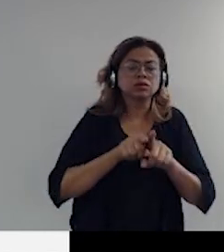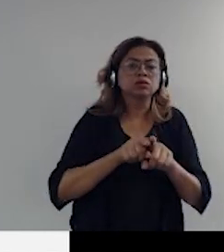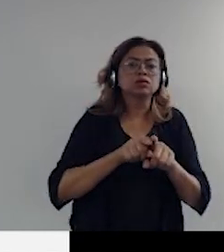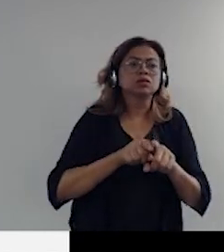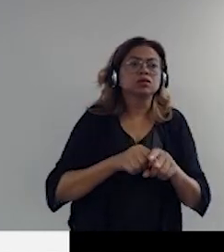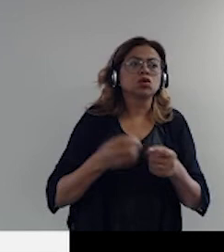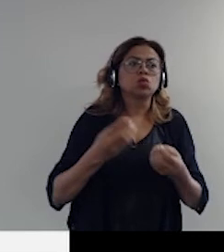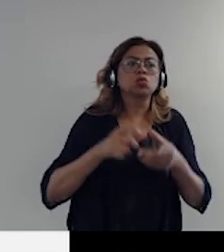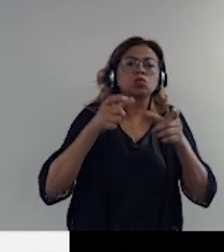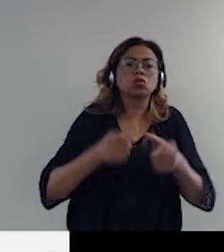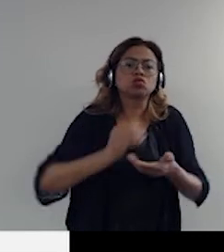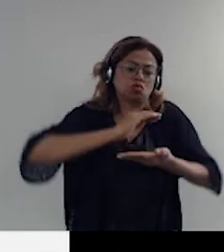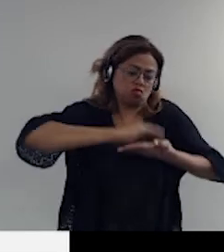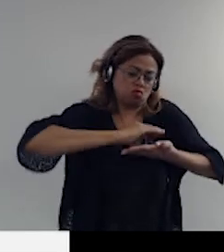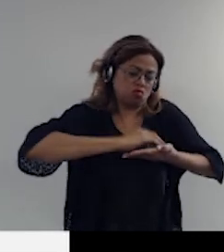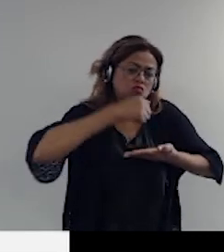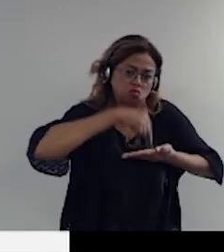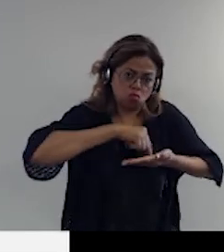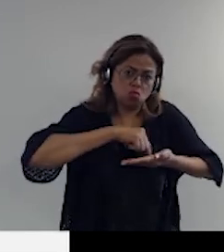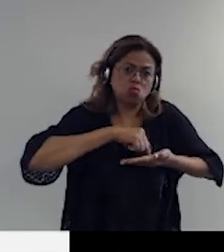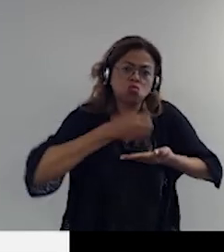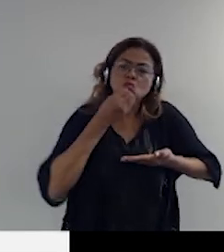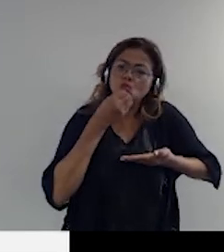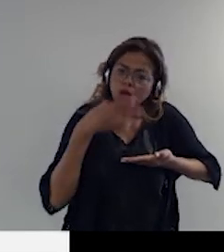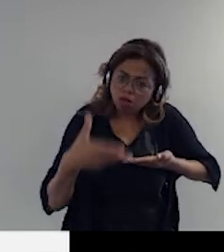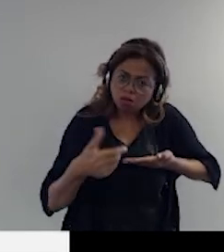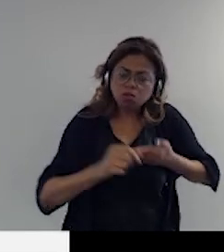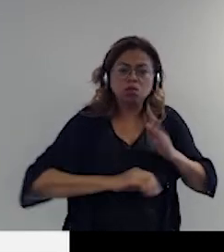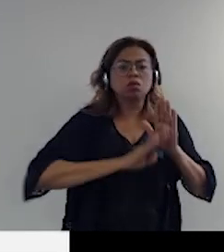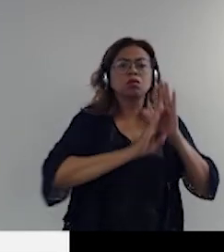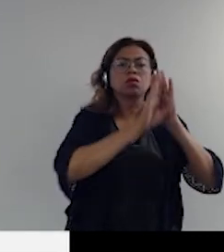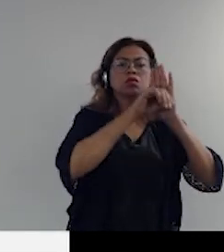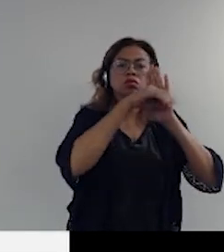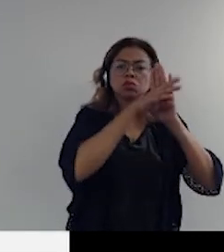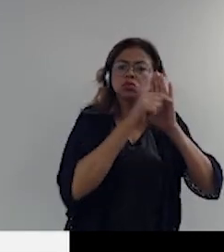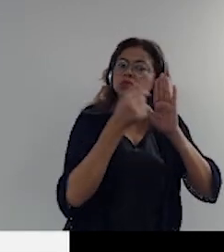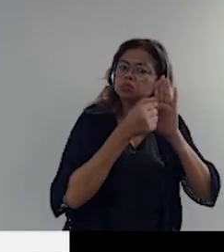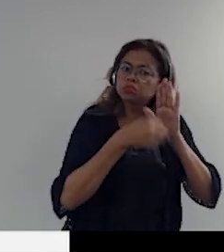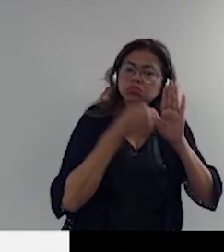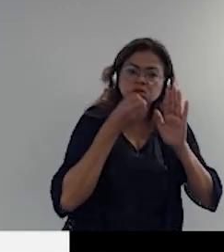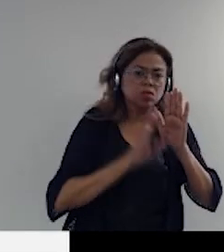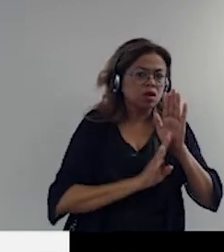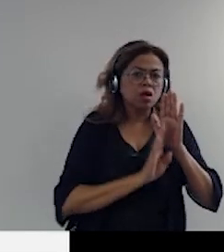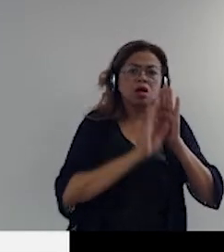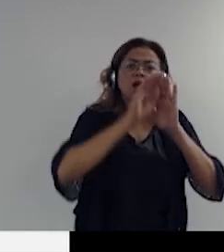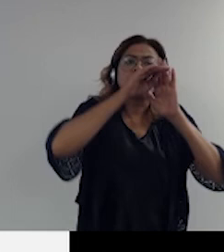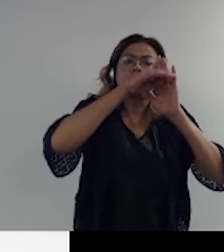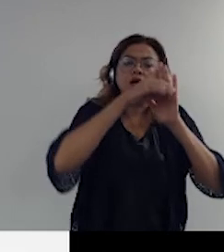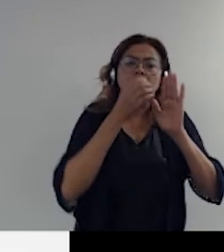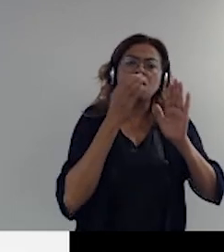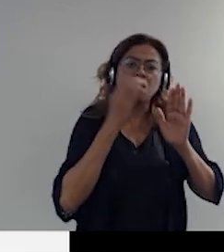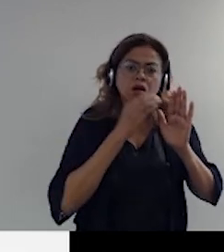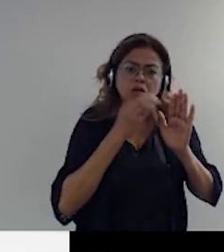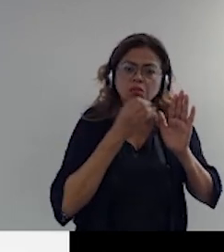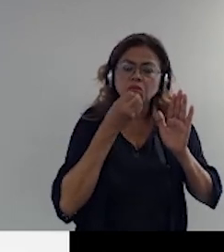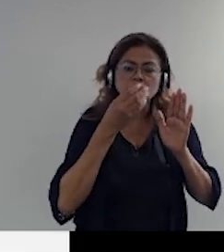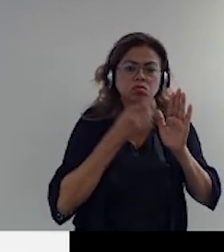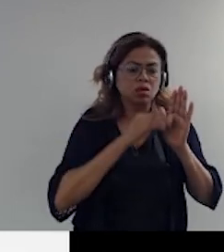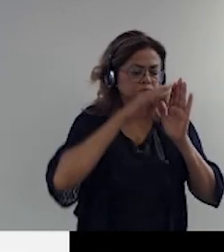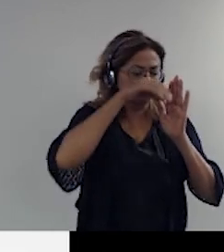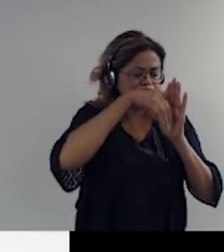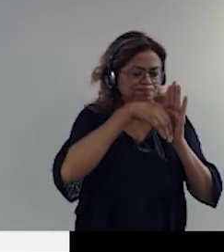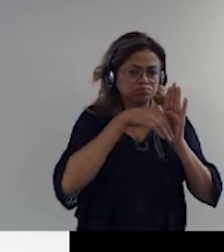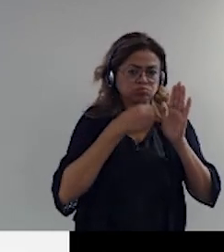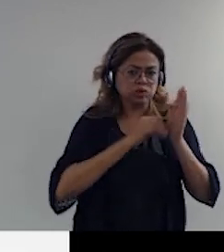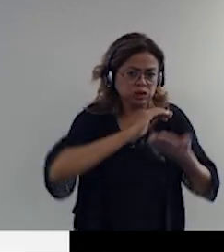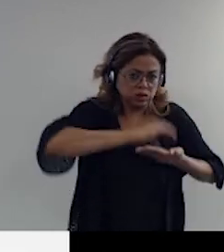fundos e a bolsa se recuperaram com muita rapidez, e a queda, pelo menos na indústria de